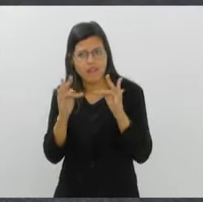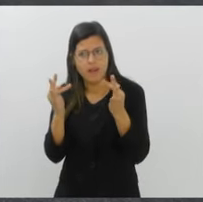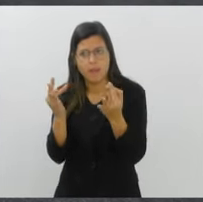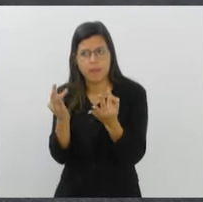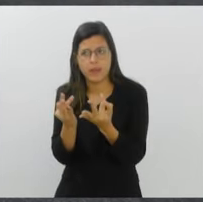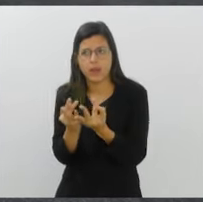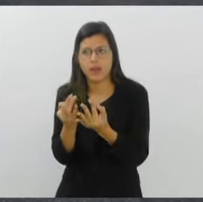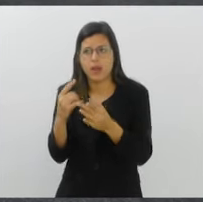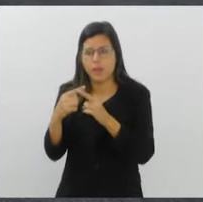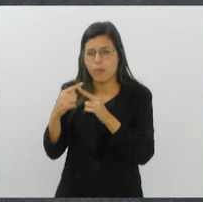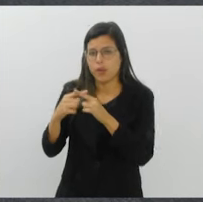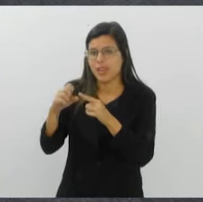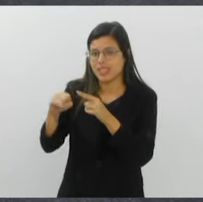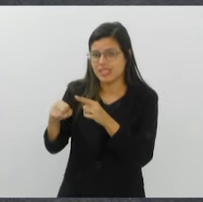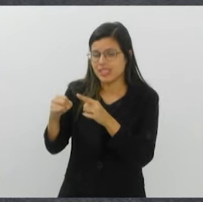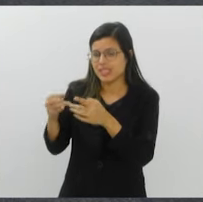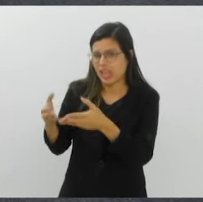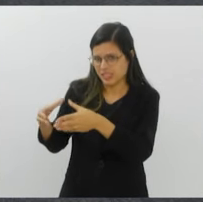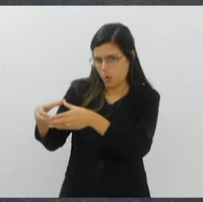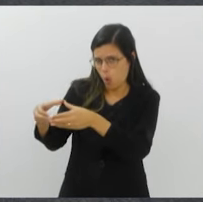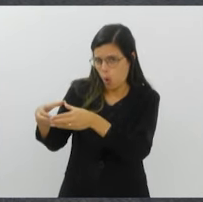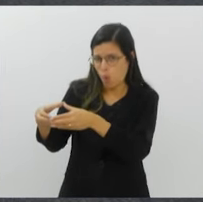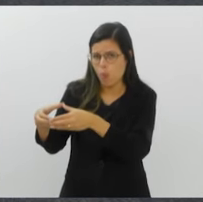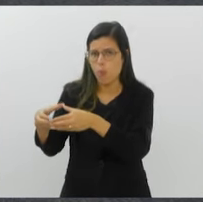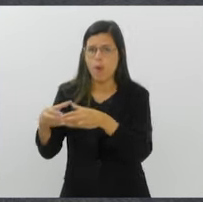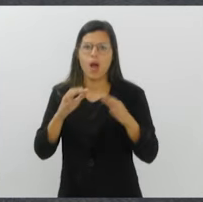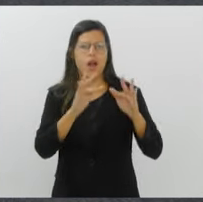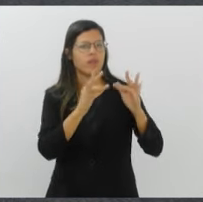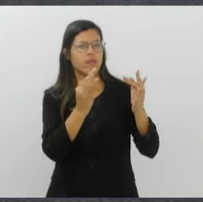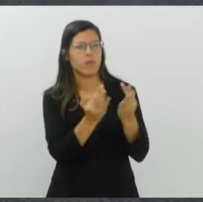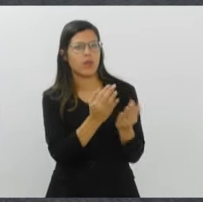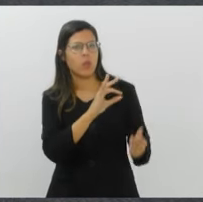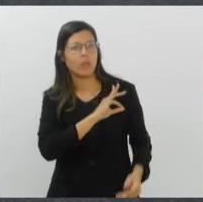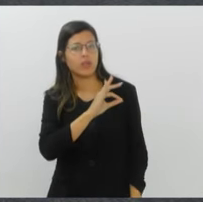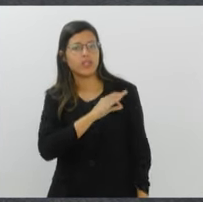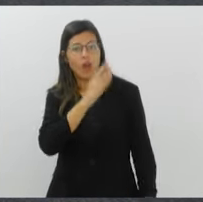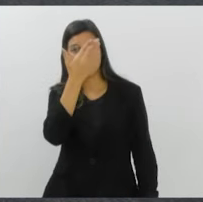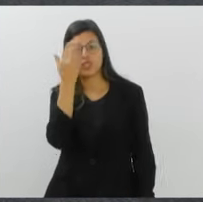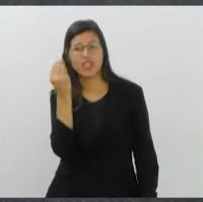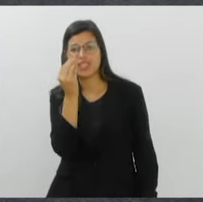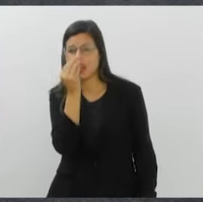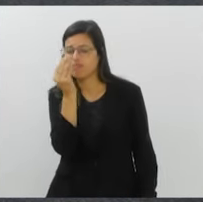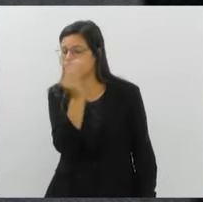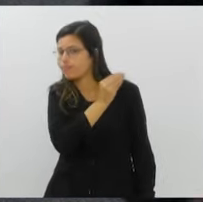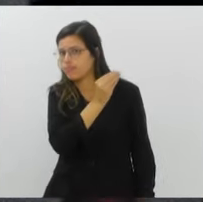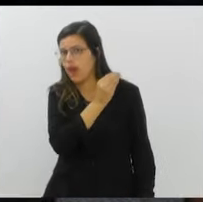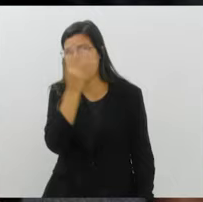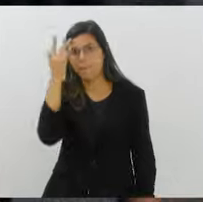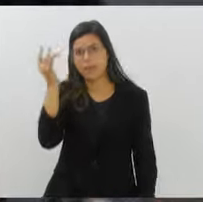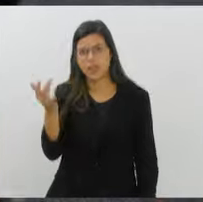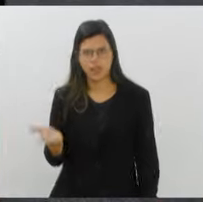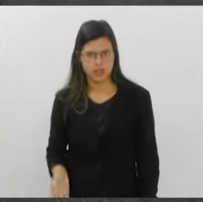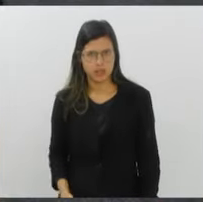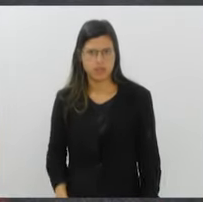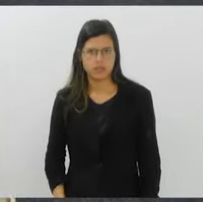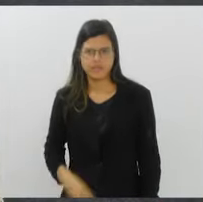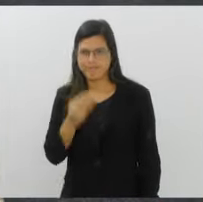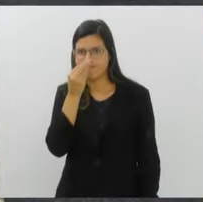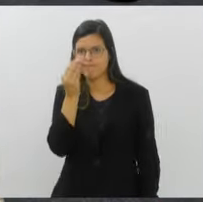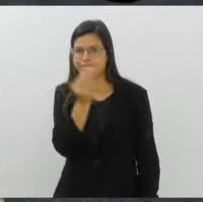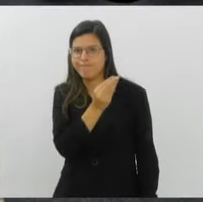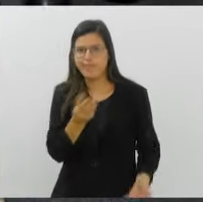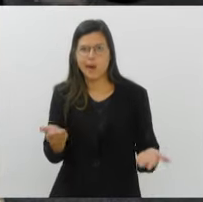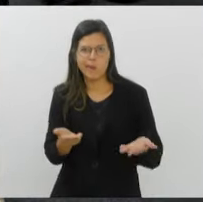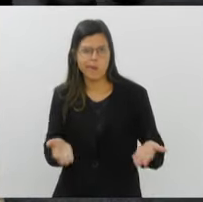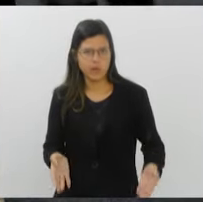depender dessa turma, dessa trupe, a família desse policial é esquecida amanhã. Ou pelo contrário, desde já.